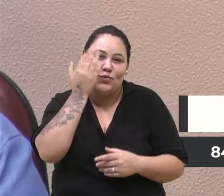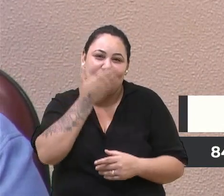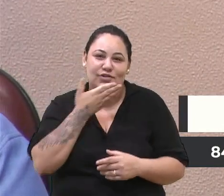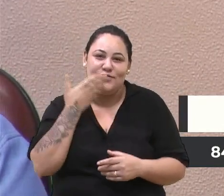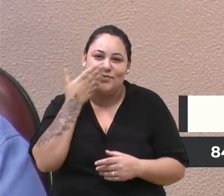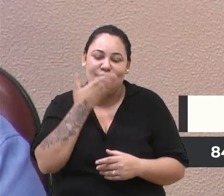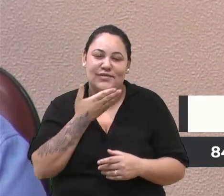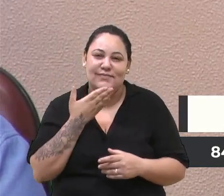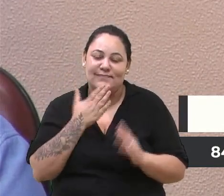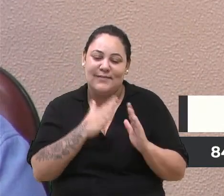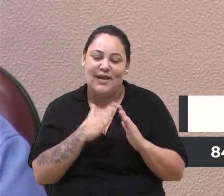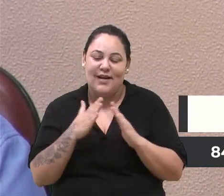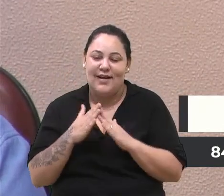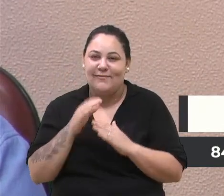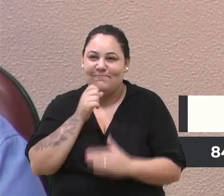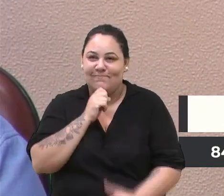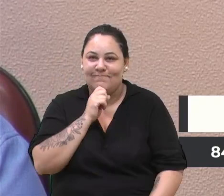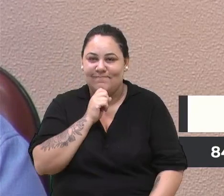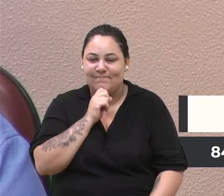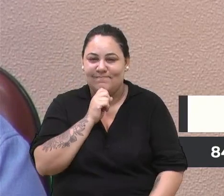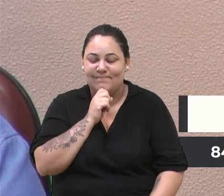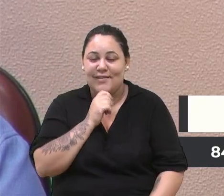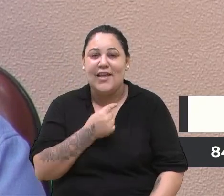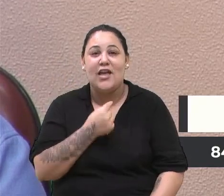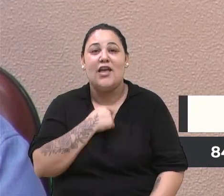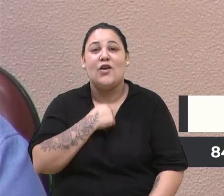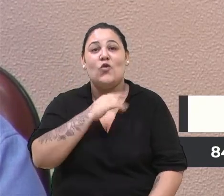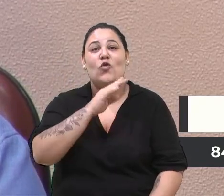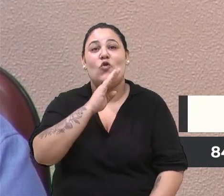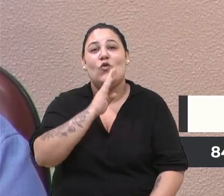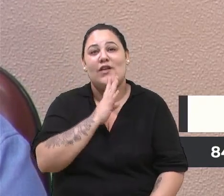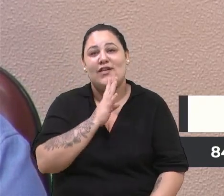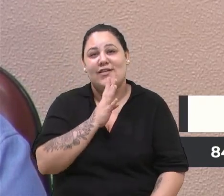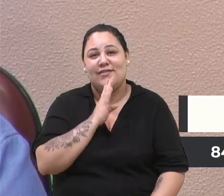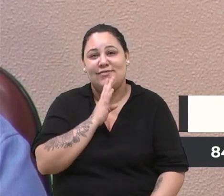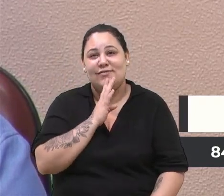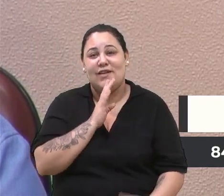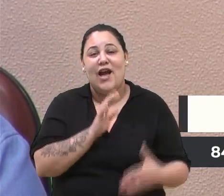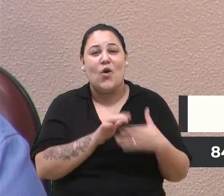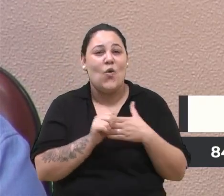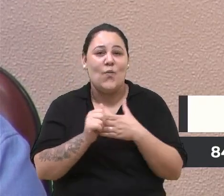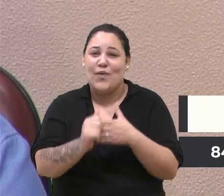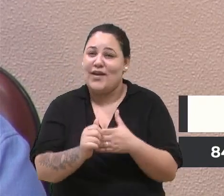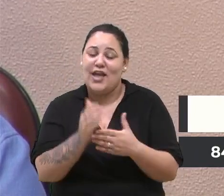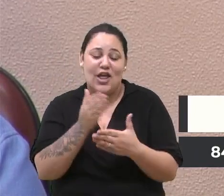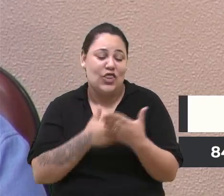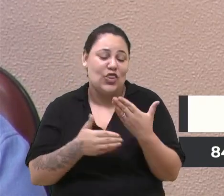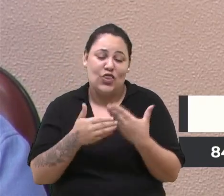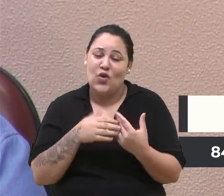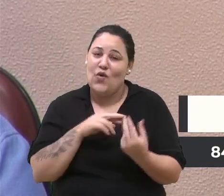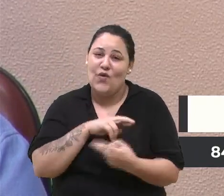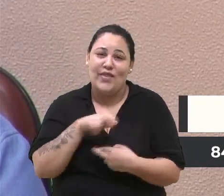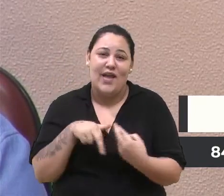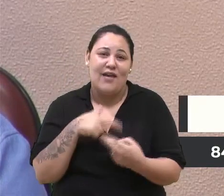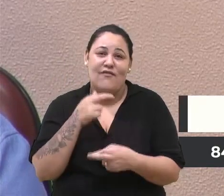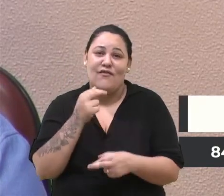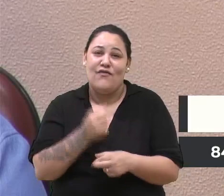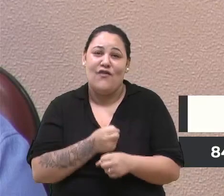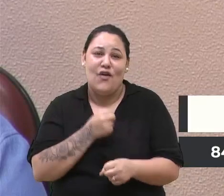que conheço lá, acompanhei toda a reforma do Mercado Castilhos, que hoje Frei Jaime,